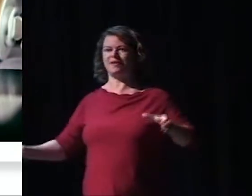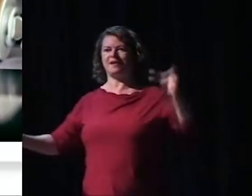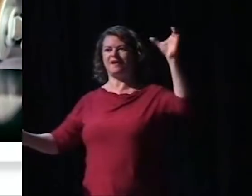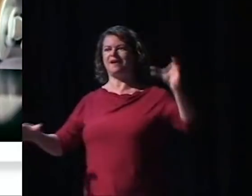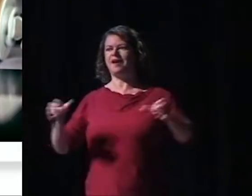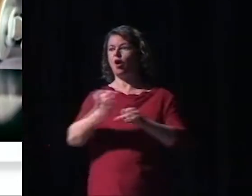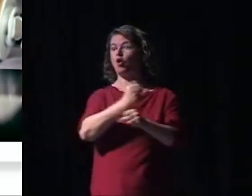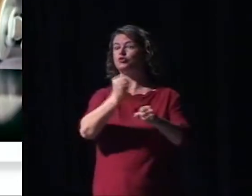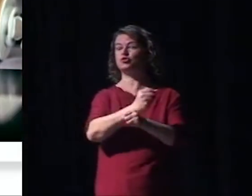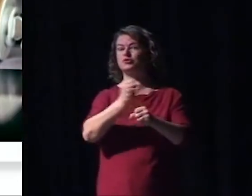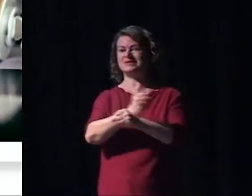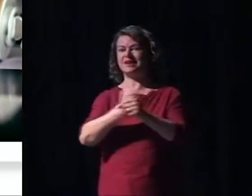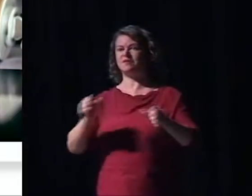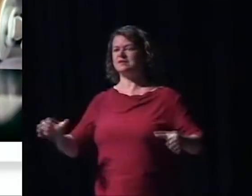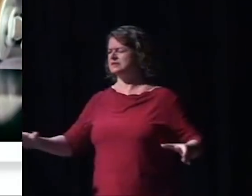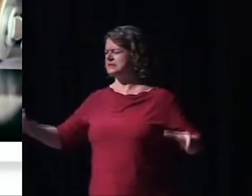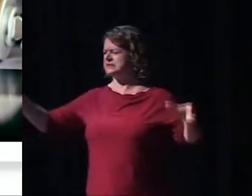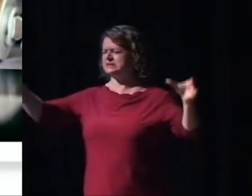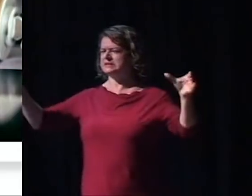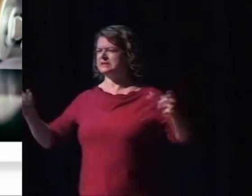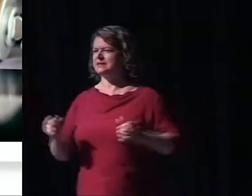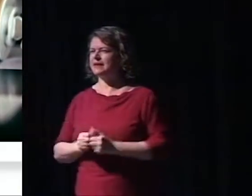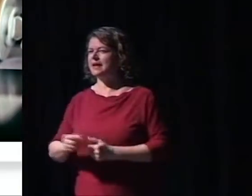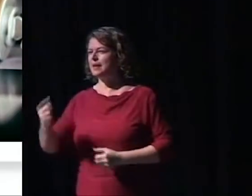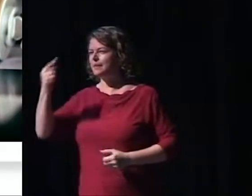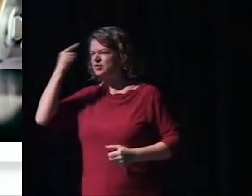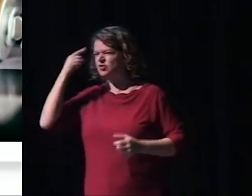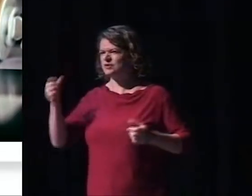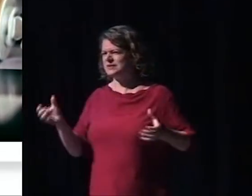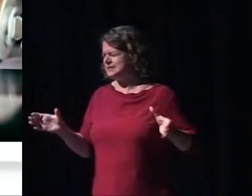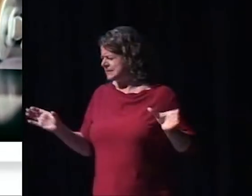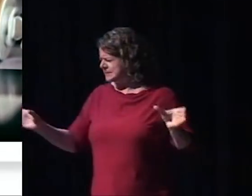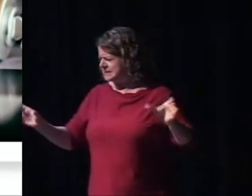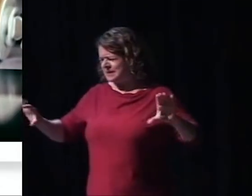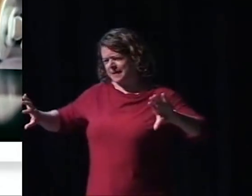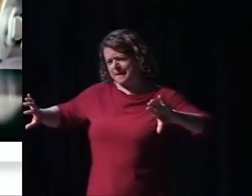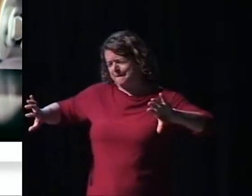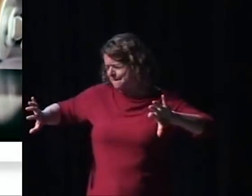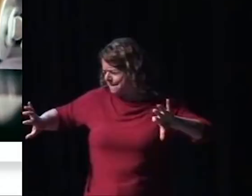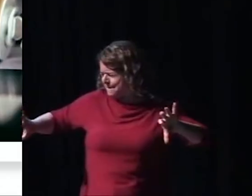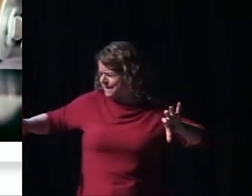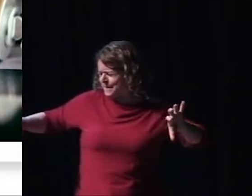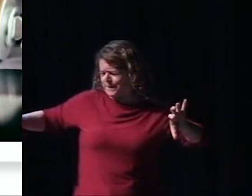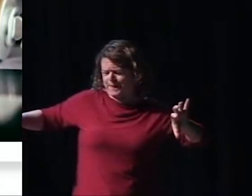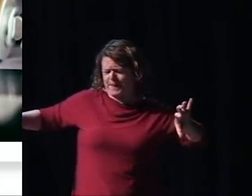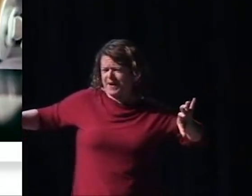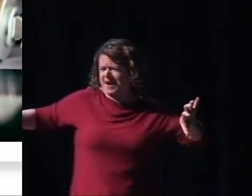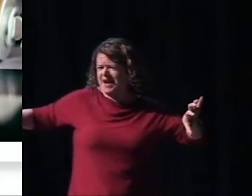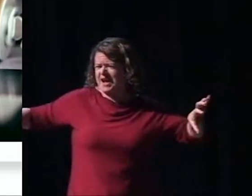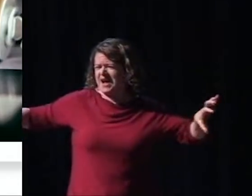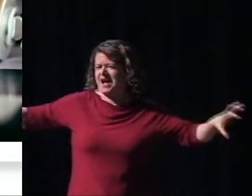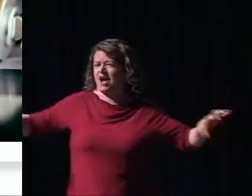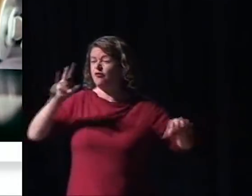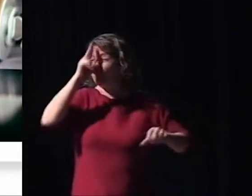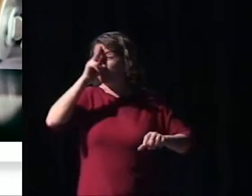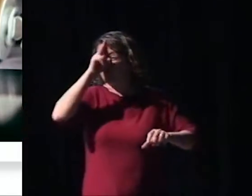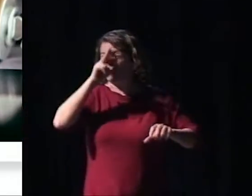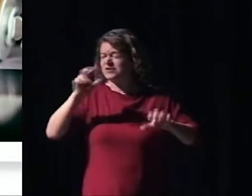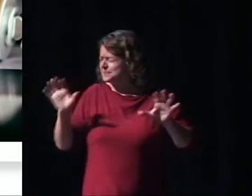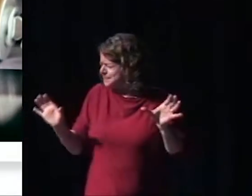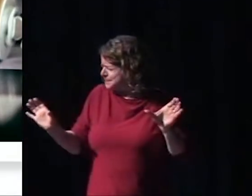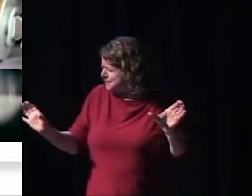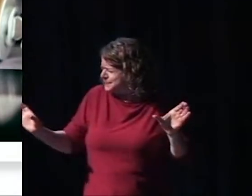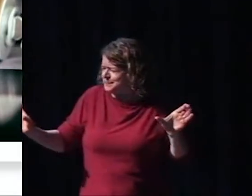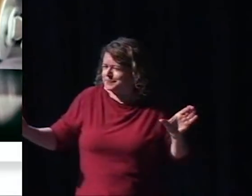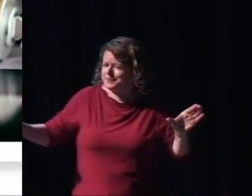disse: que eu morra com os filisteus. Então ele as empurrou com toda a força, e o templo desabou sobre líderes e sobre todo o povo que ali estava.